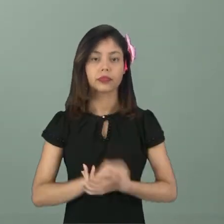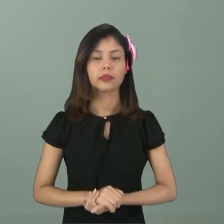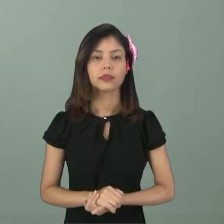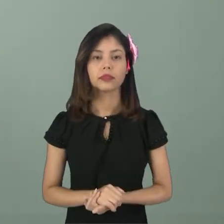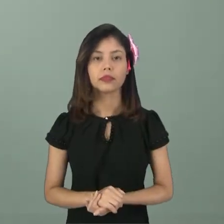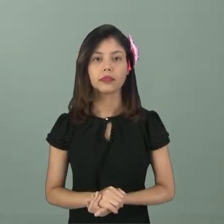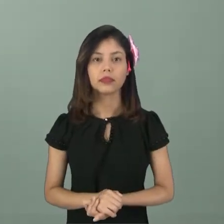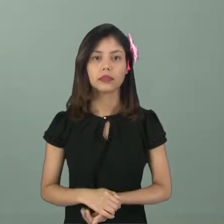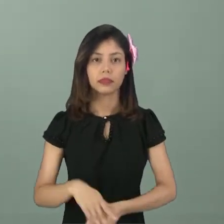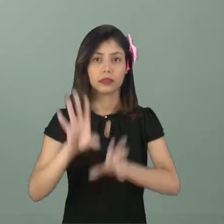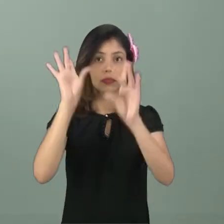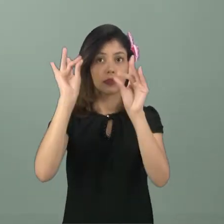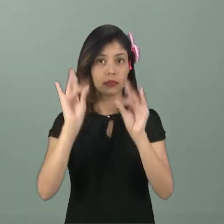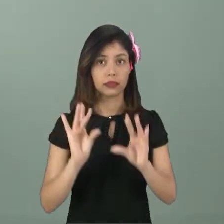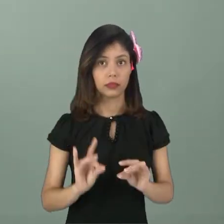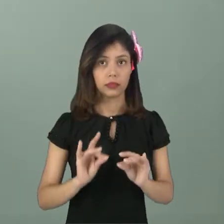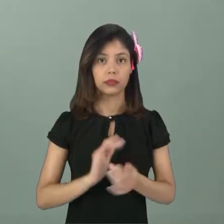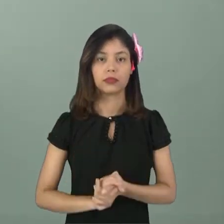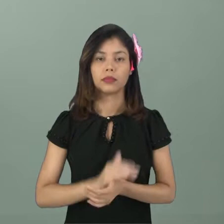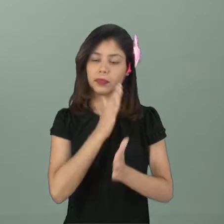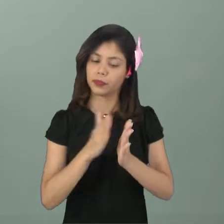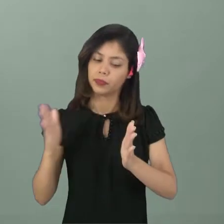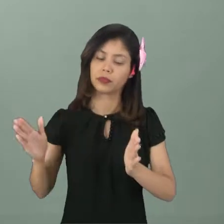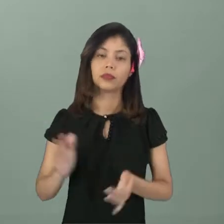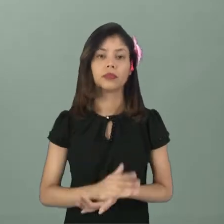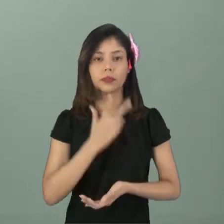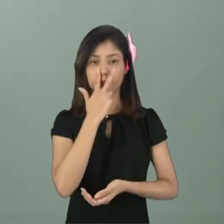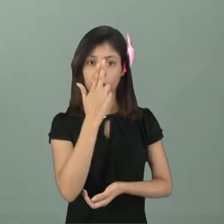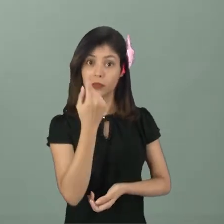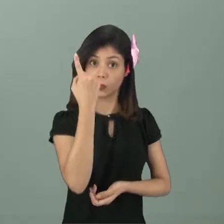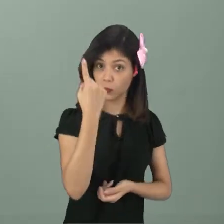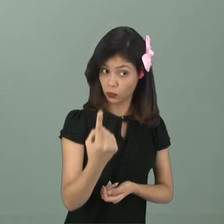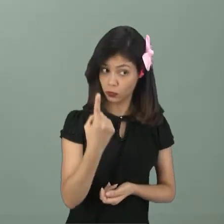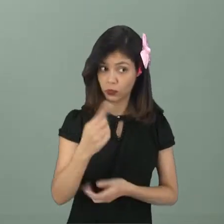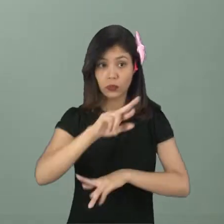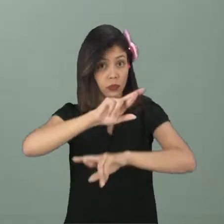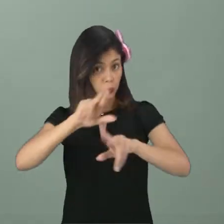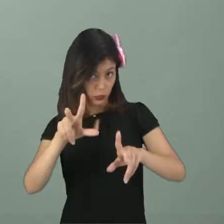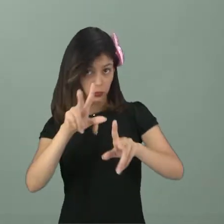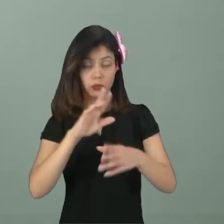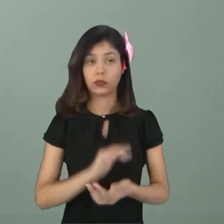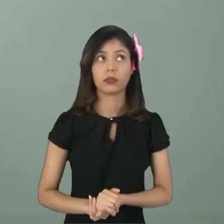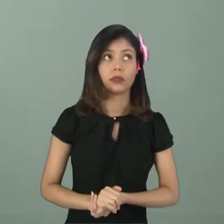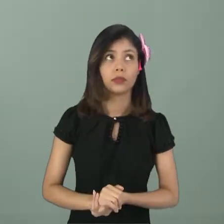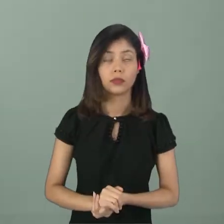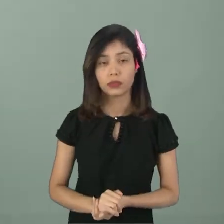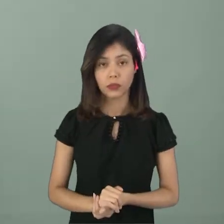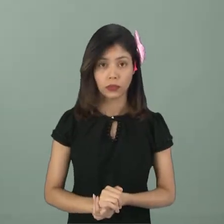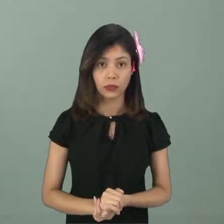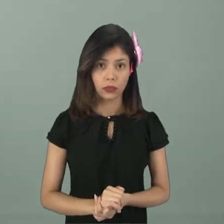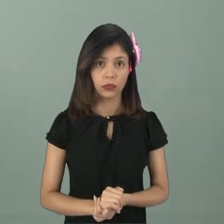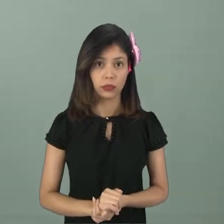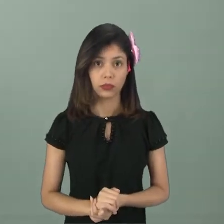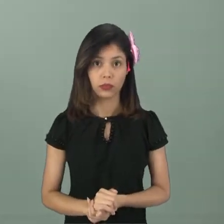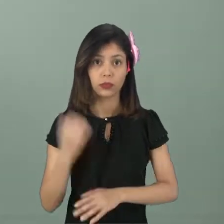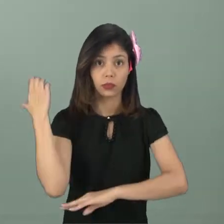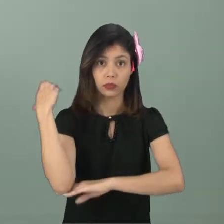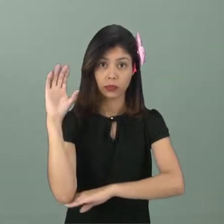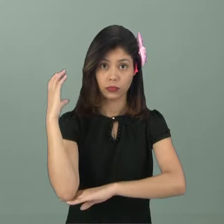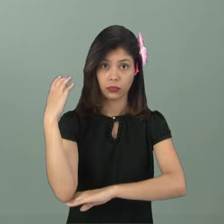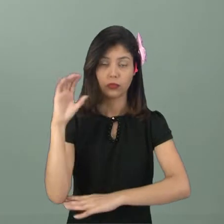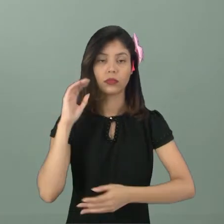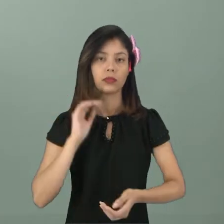né? Cada fase da Lua, ela aparece de uma forma diferente no céu, os cientistas